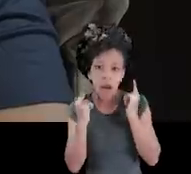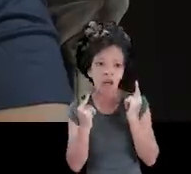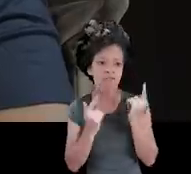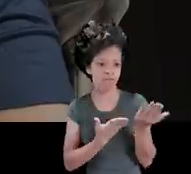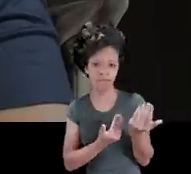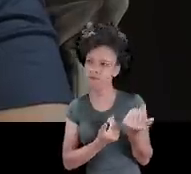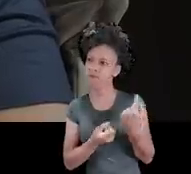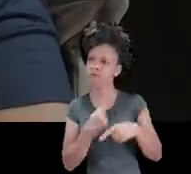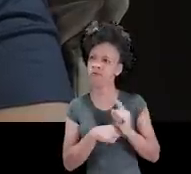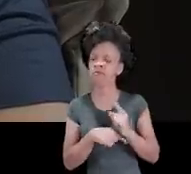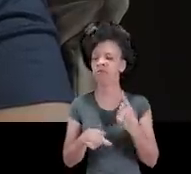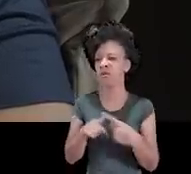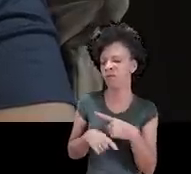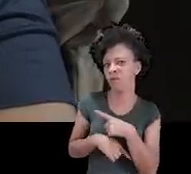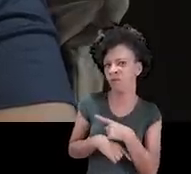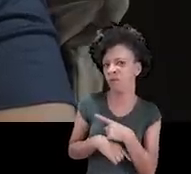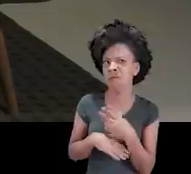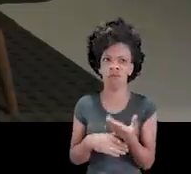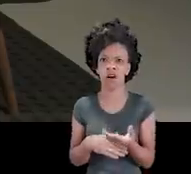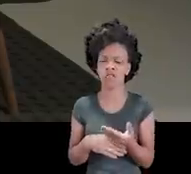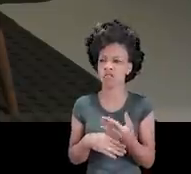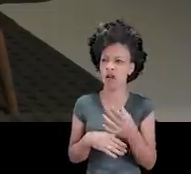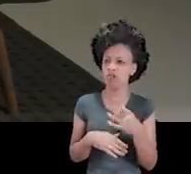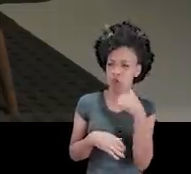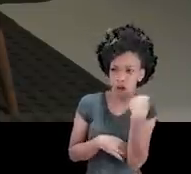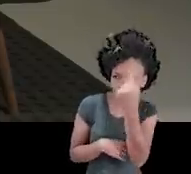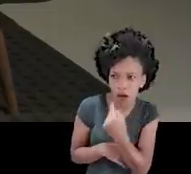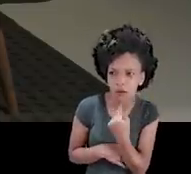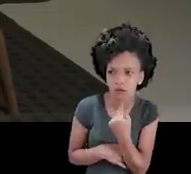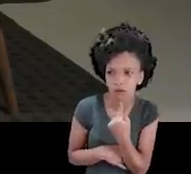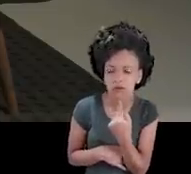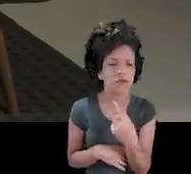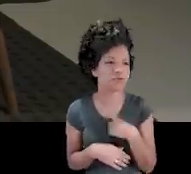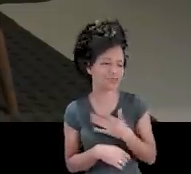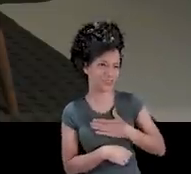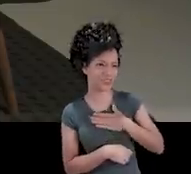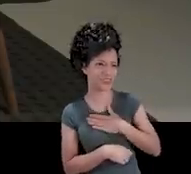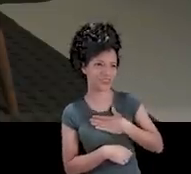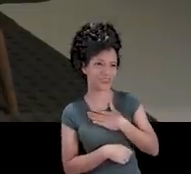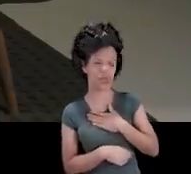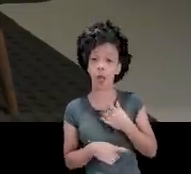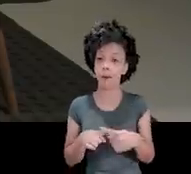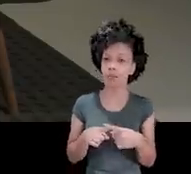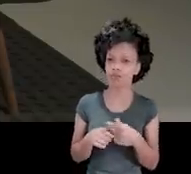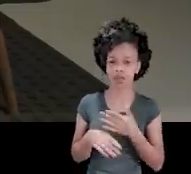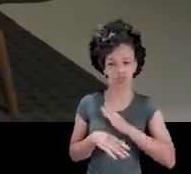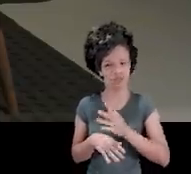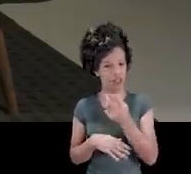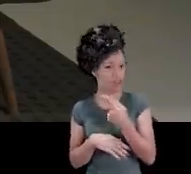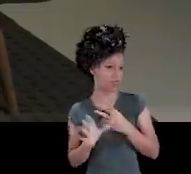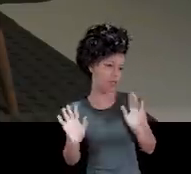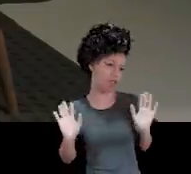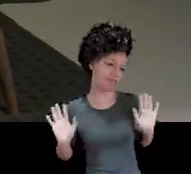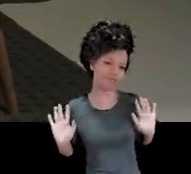rejuvenesce, porque você, como tem... Essa mesma feição assim. Me tocou, né? Você gostou? Eu gostei. Não, porque você falou.